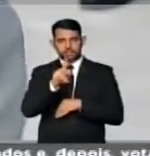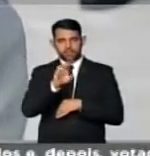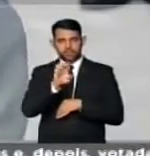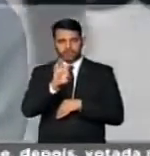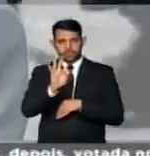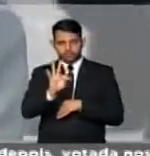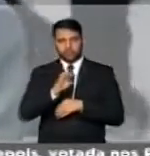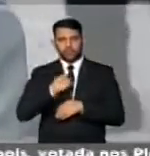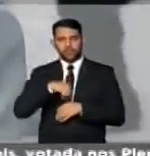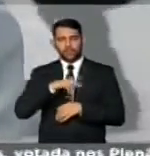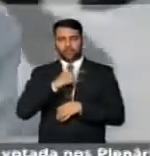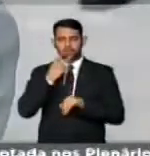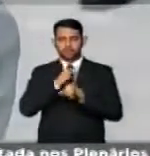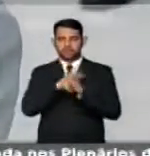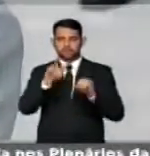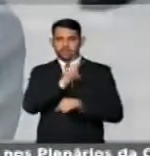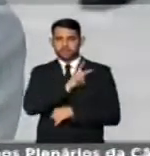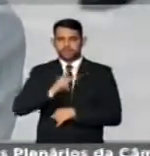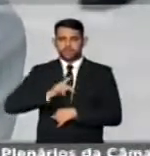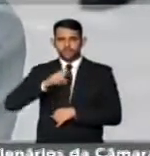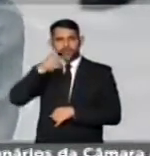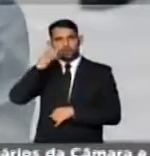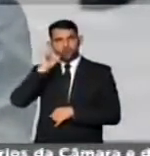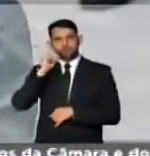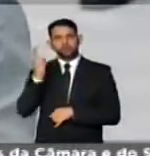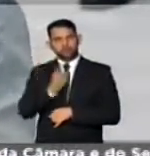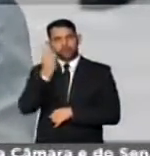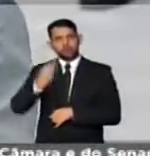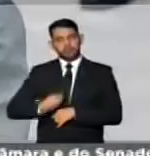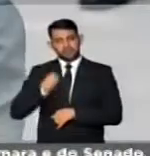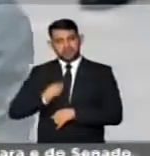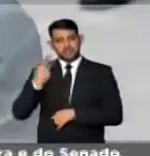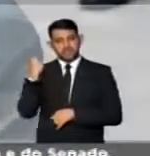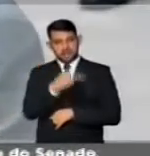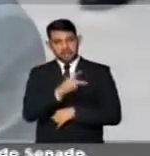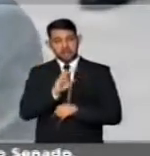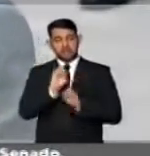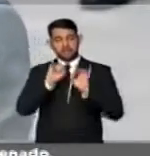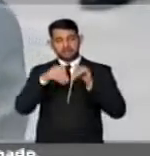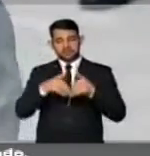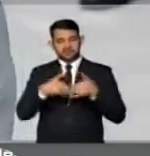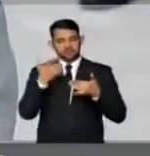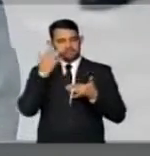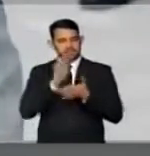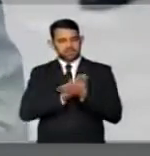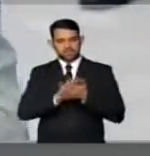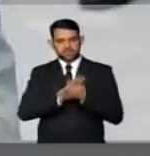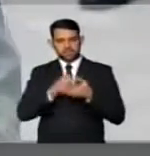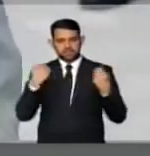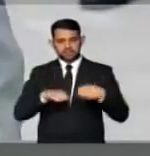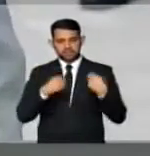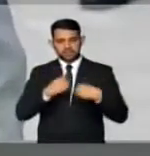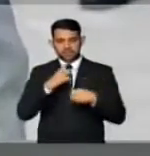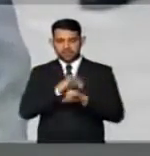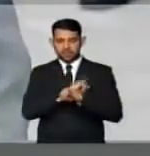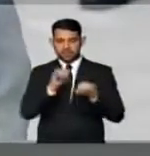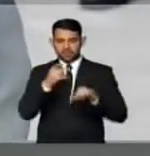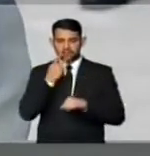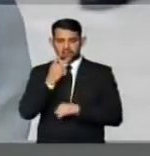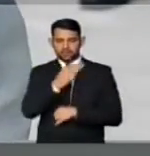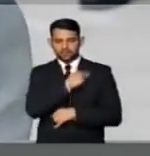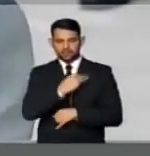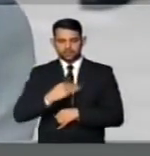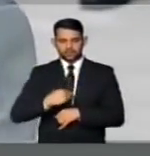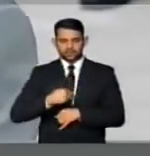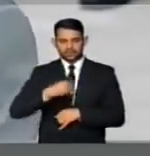O pronunciamento da presidente ontem aqui valeu pela presença dela. Afinal, não sei se precisou ser alertada pelo